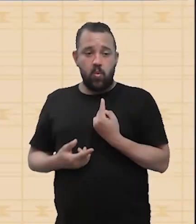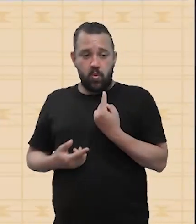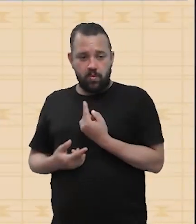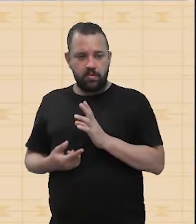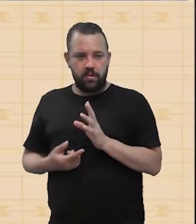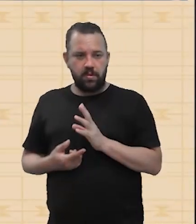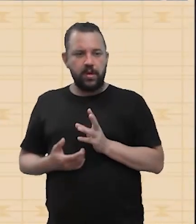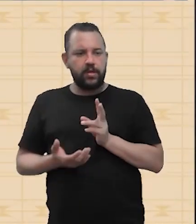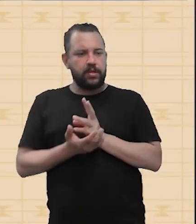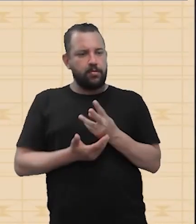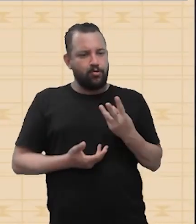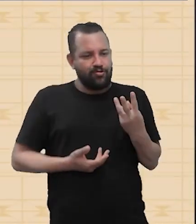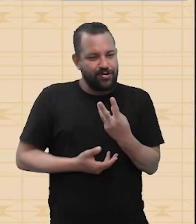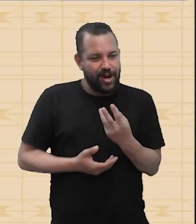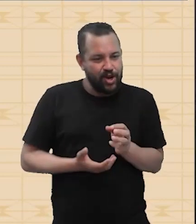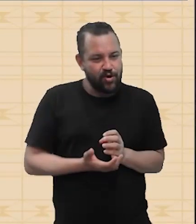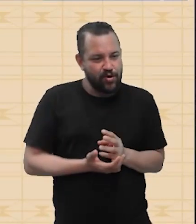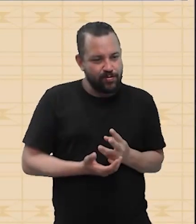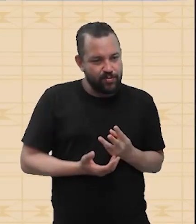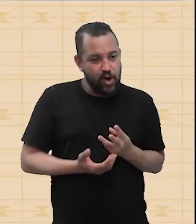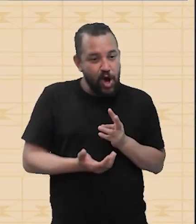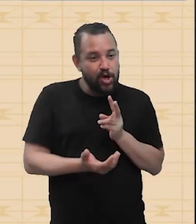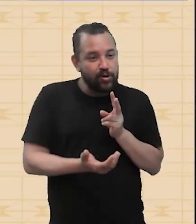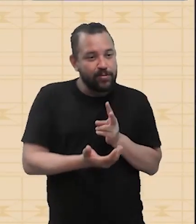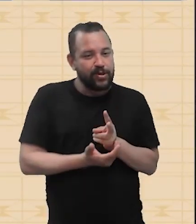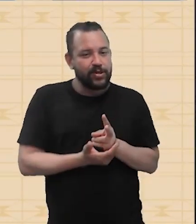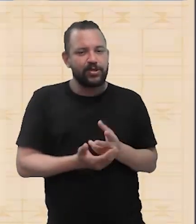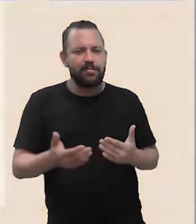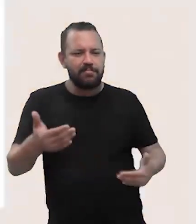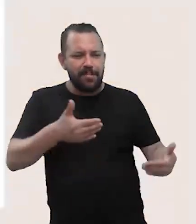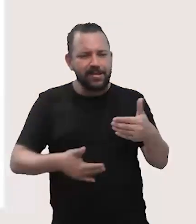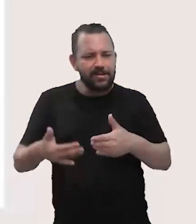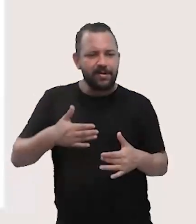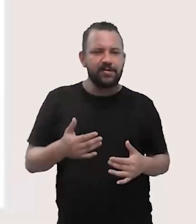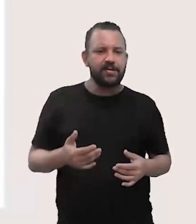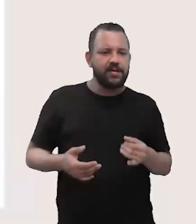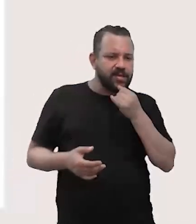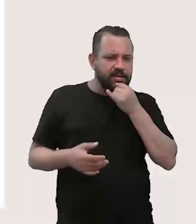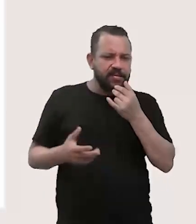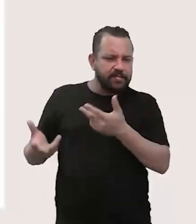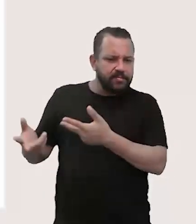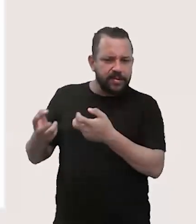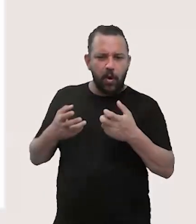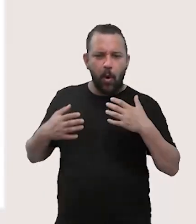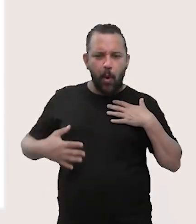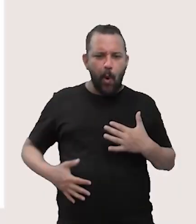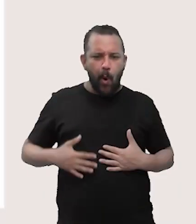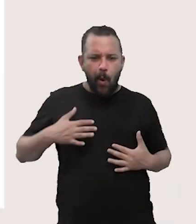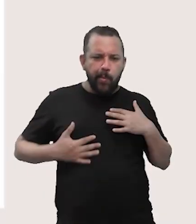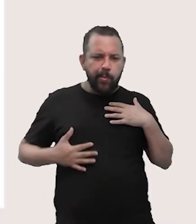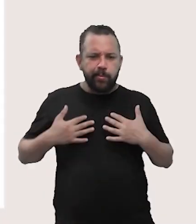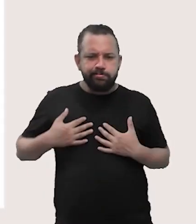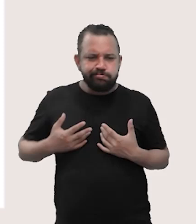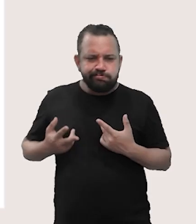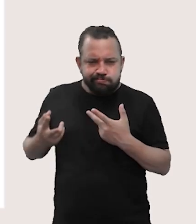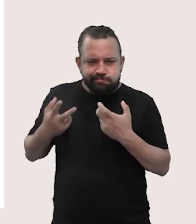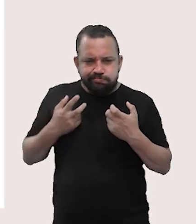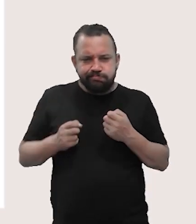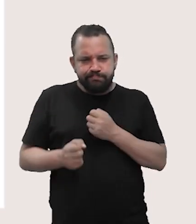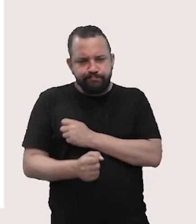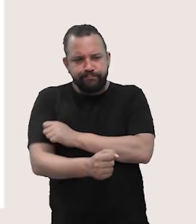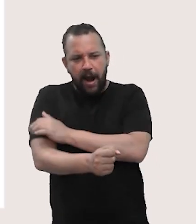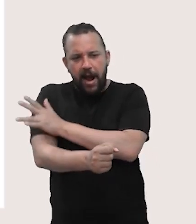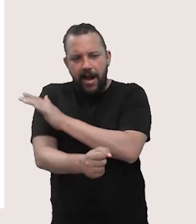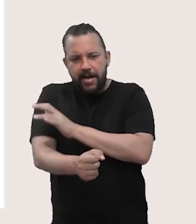estar ocorrendo de uma maneira parceira, única. Por exemplo, veja aí o nosso corpo ele vai irradiar energia,